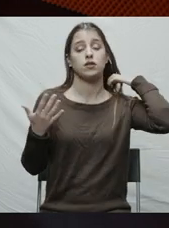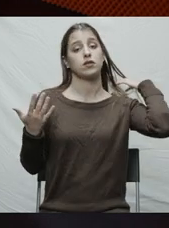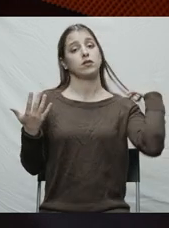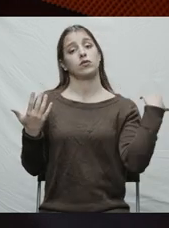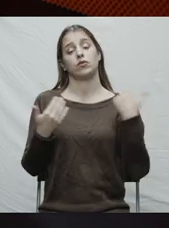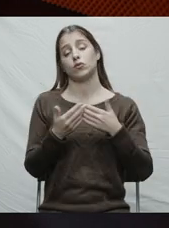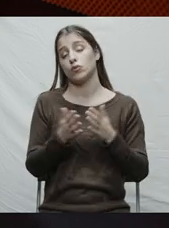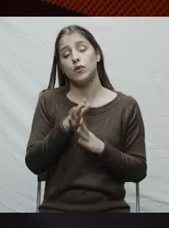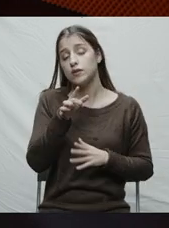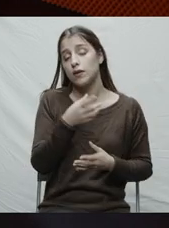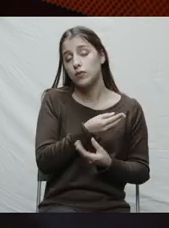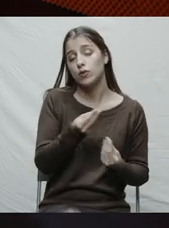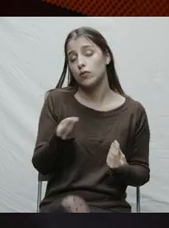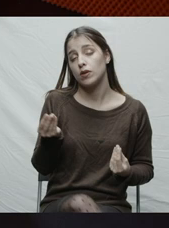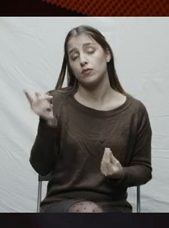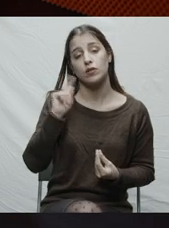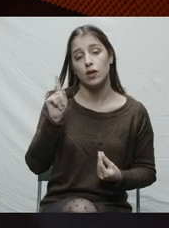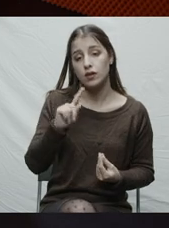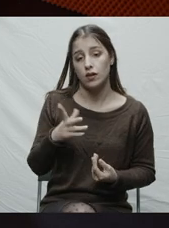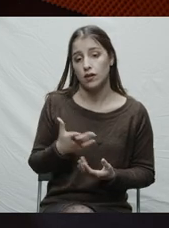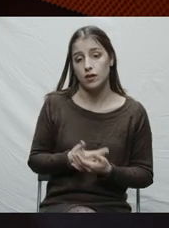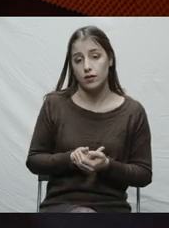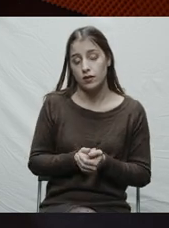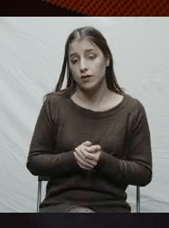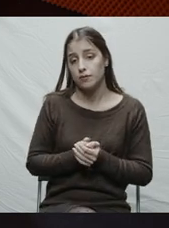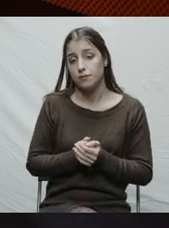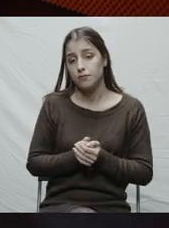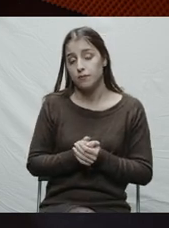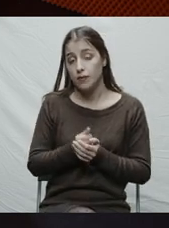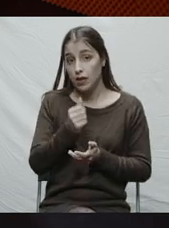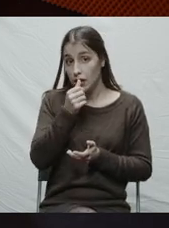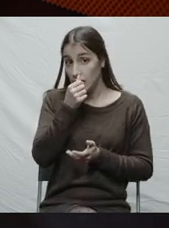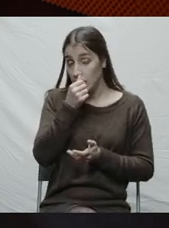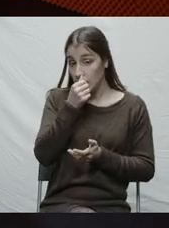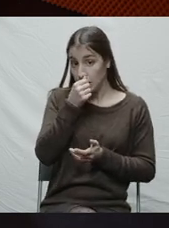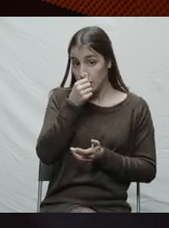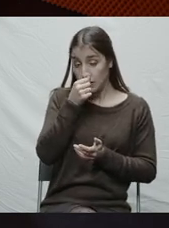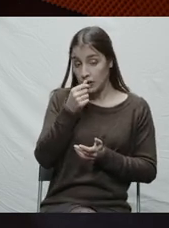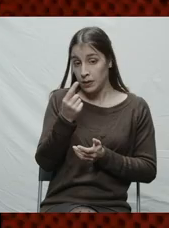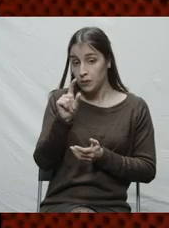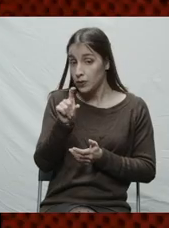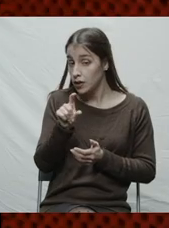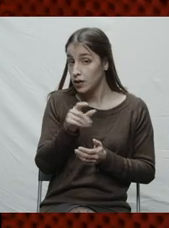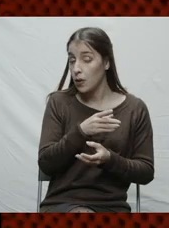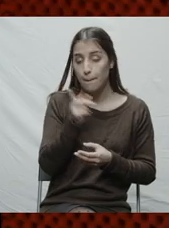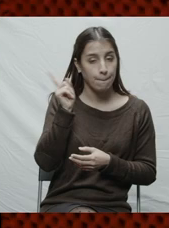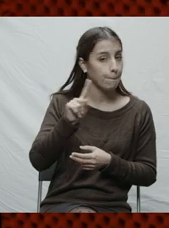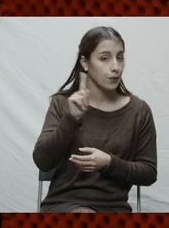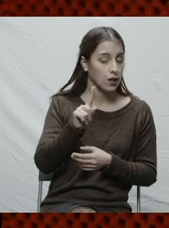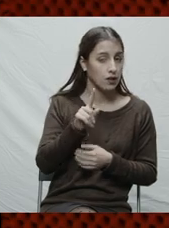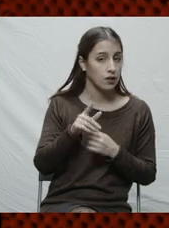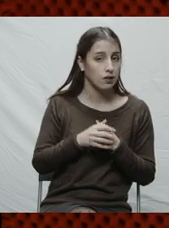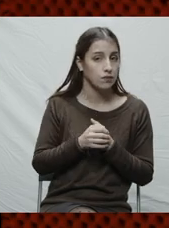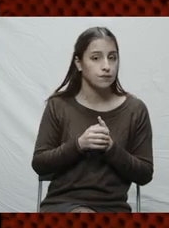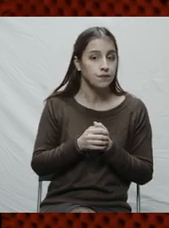isso tudo essa é coisa de importante. nós não estamos aqui para vos entreter, percebes? É um bocadinho Que é importante, ou